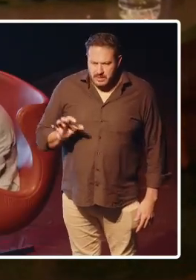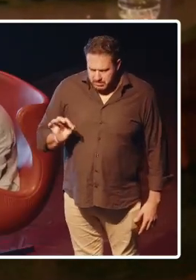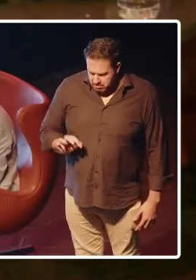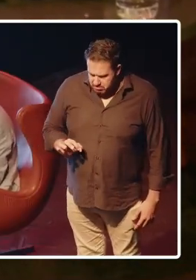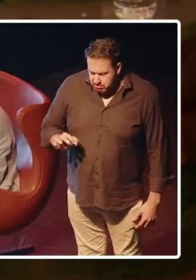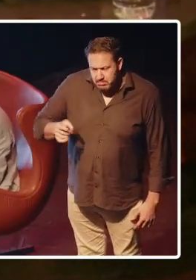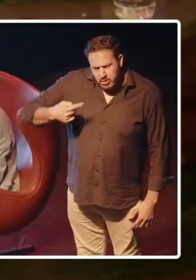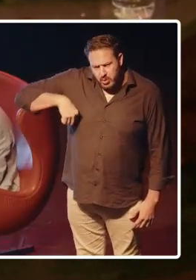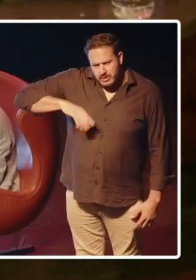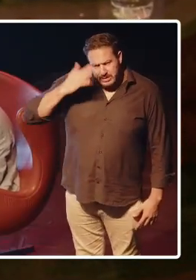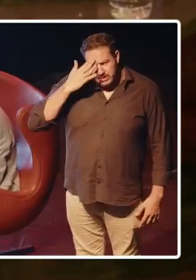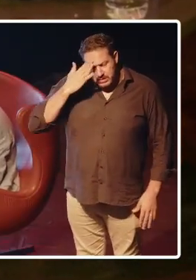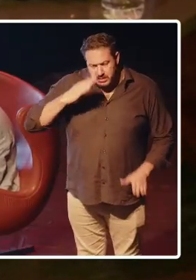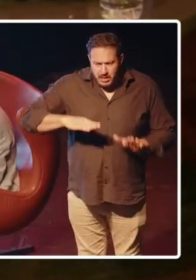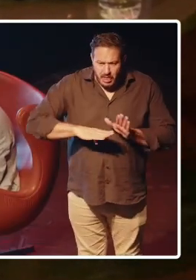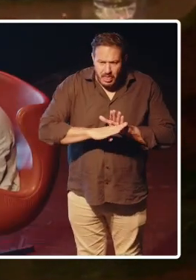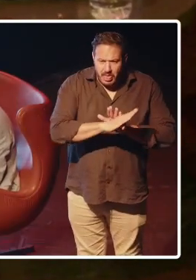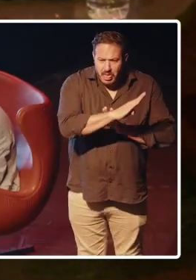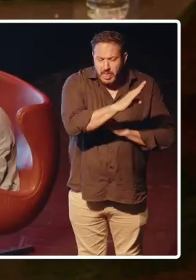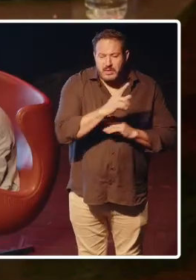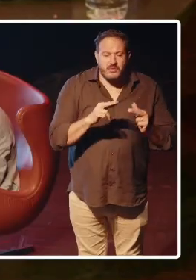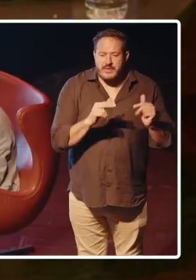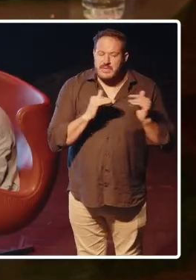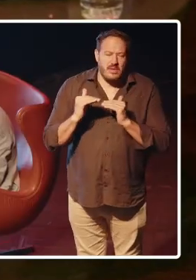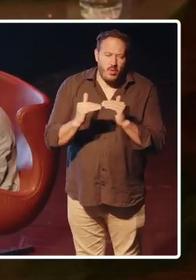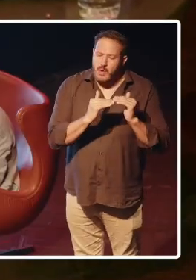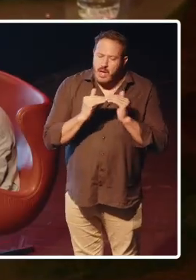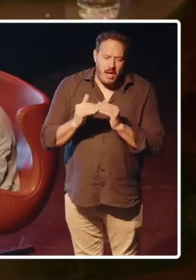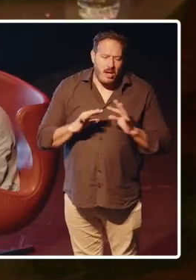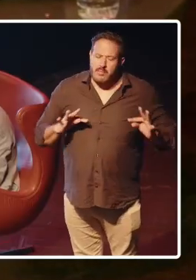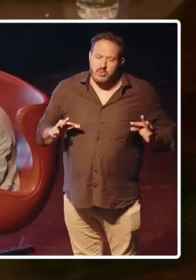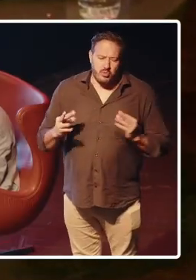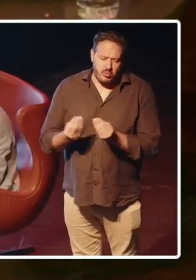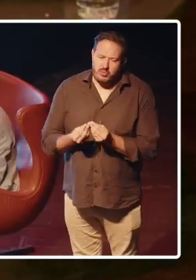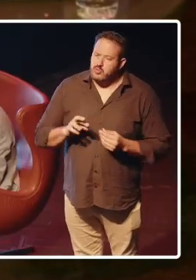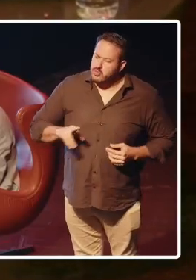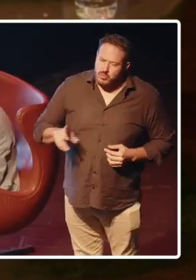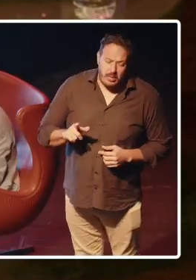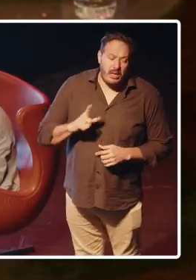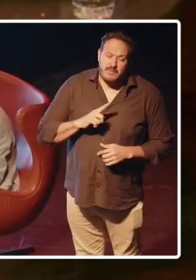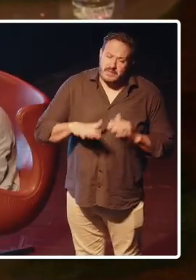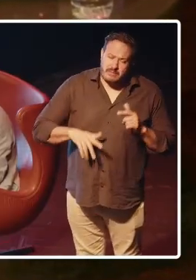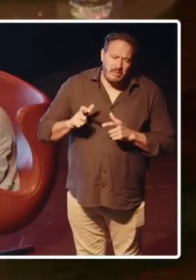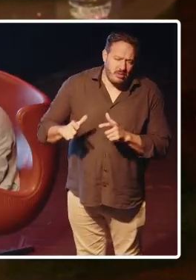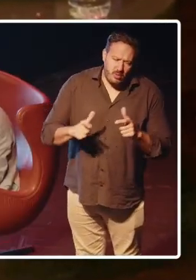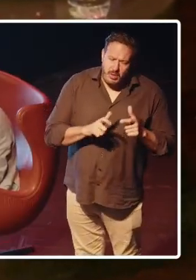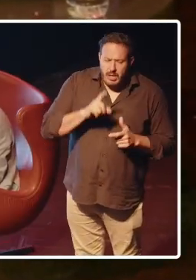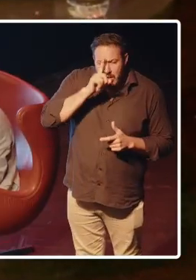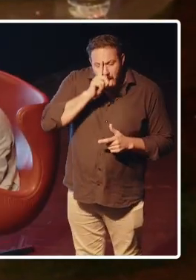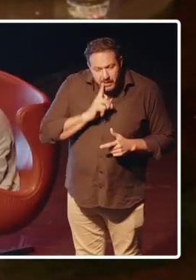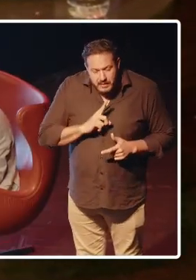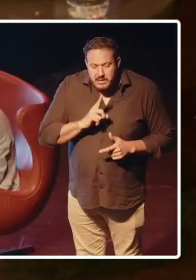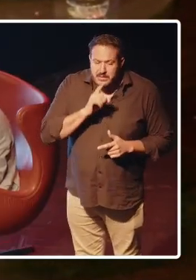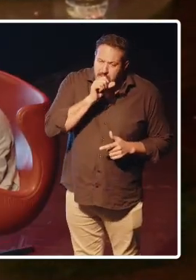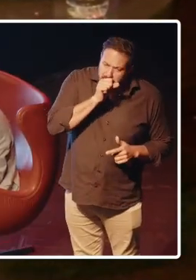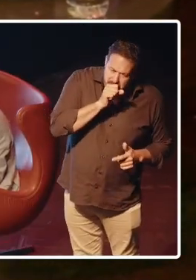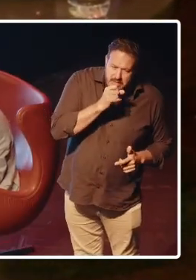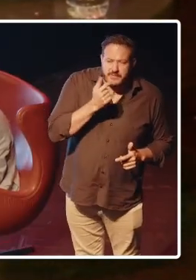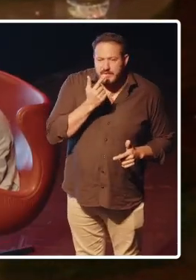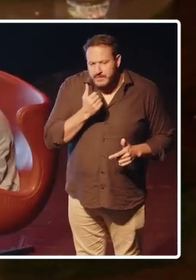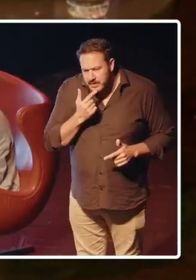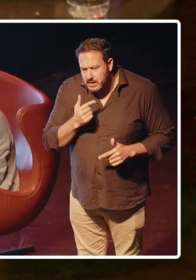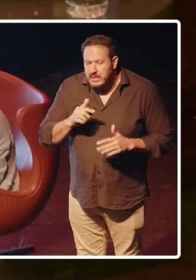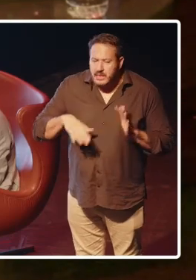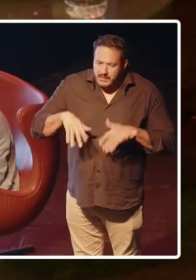Entretanto, esse aumento ele não vai ser homogêneo por todo mundo, né? Tem lugares aí que estão amarelo, laranja, vermelho, que vão